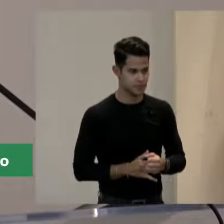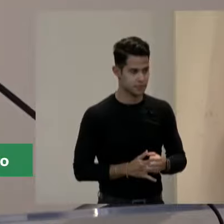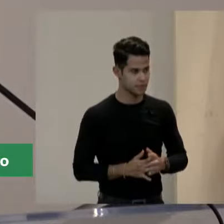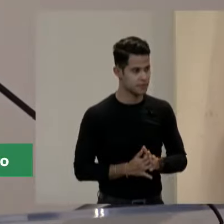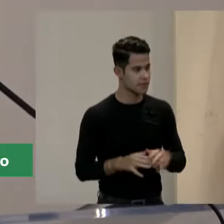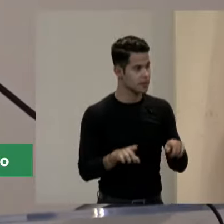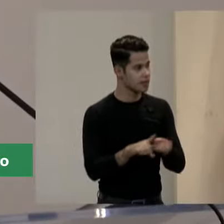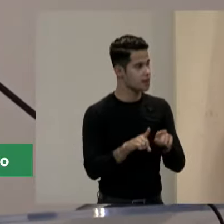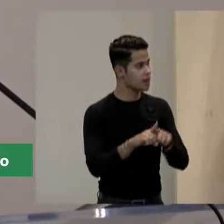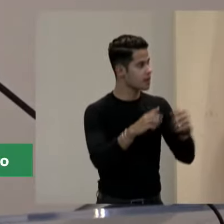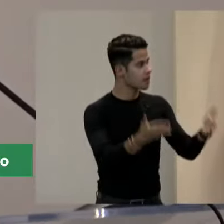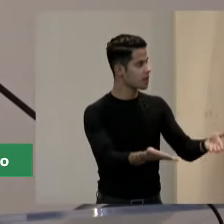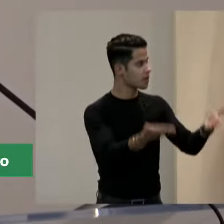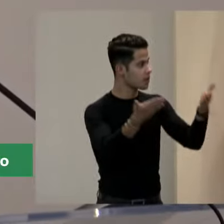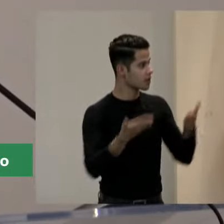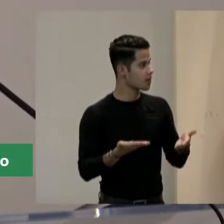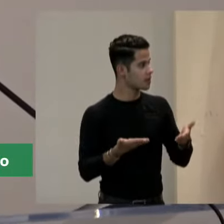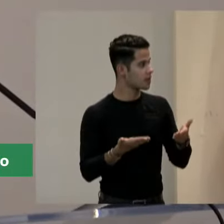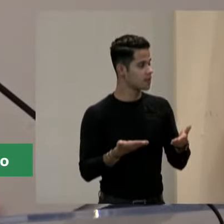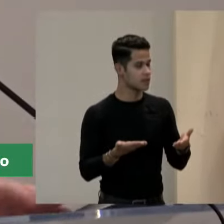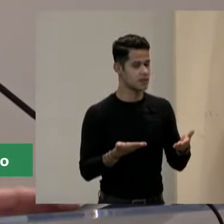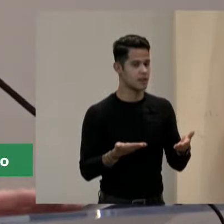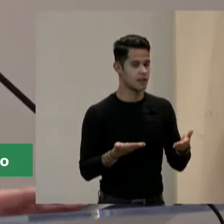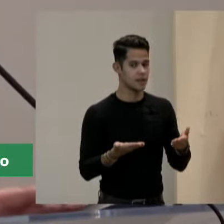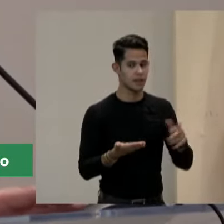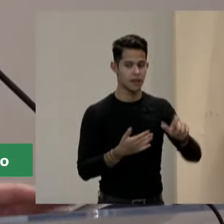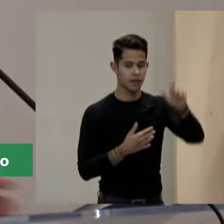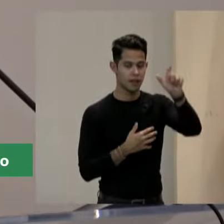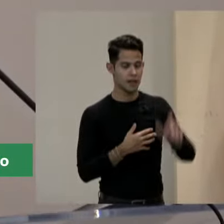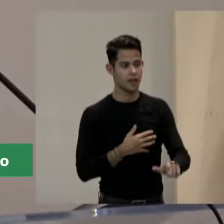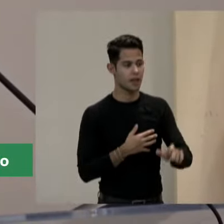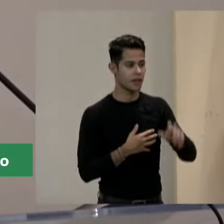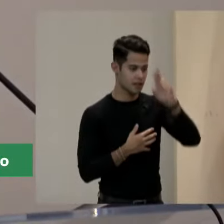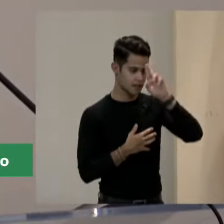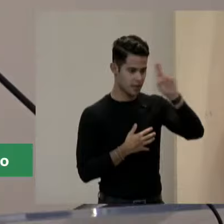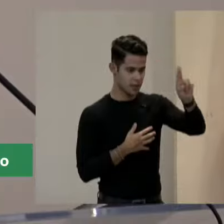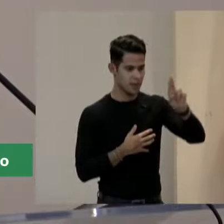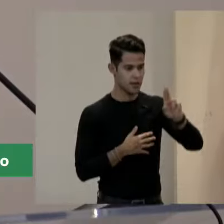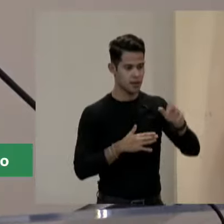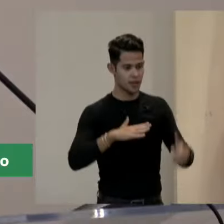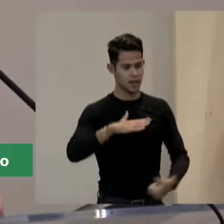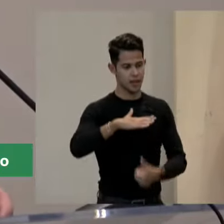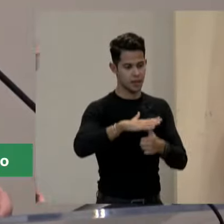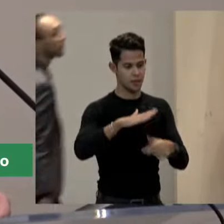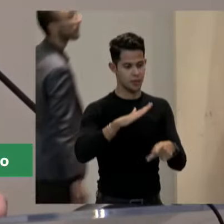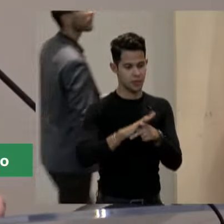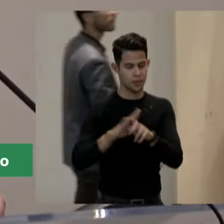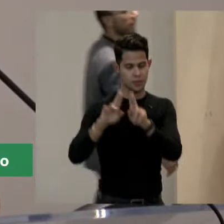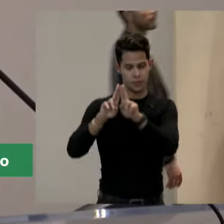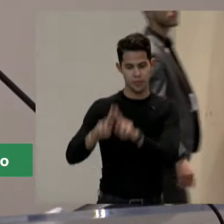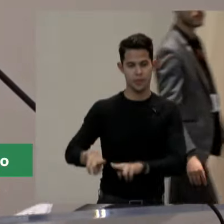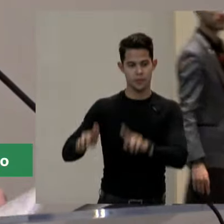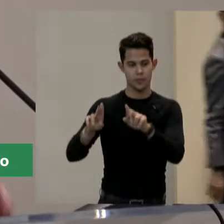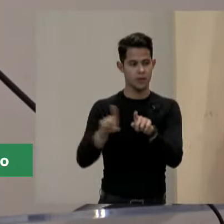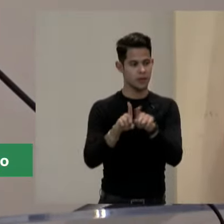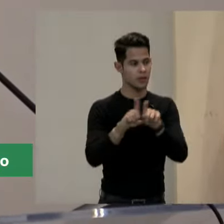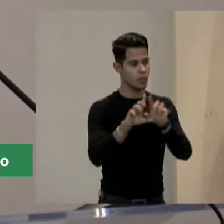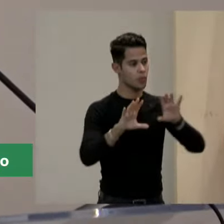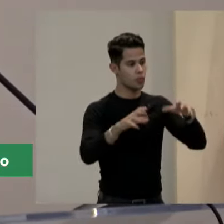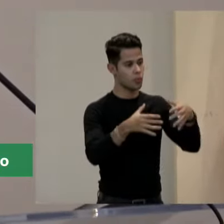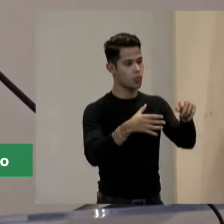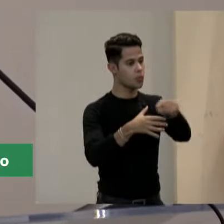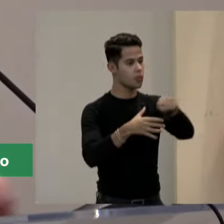convidar a magnífica senhora pró-reitora da UFSC para participar conosco, a sua equipe, por